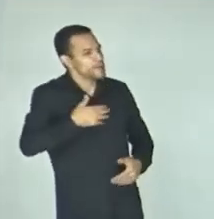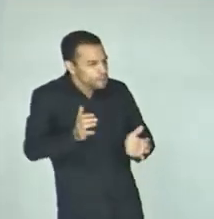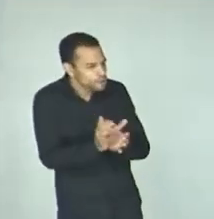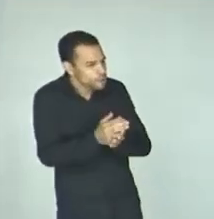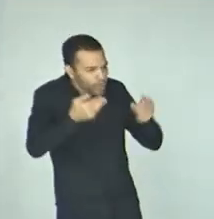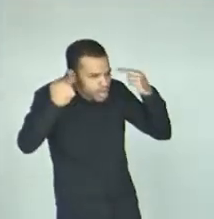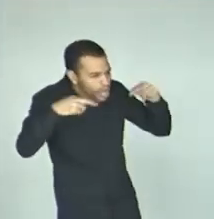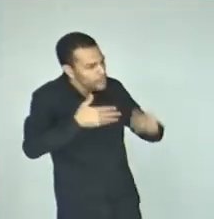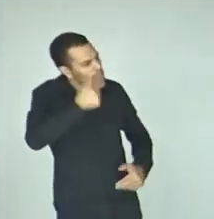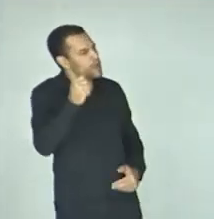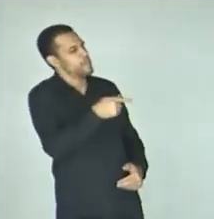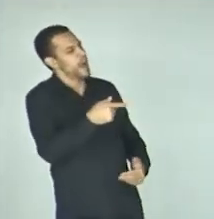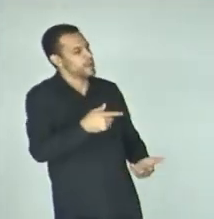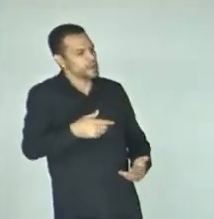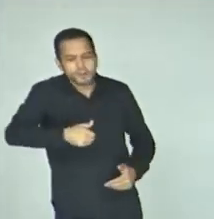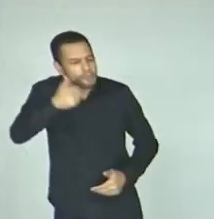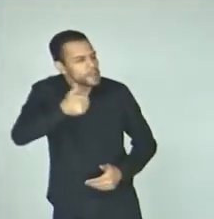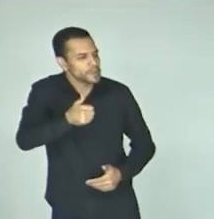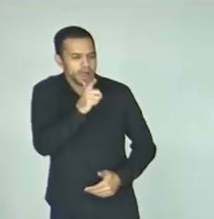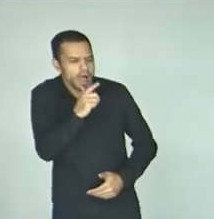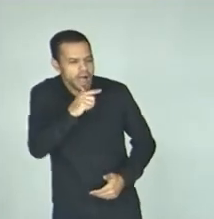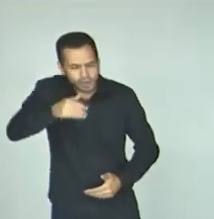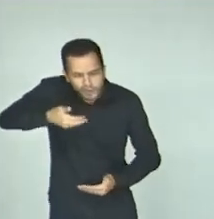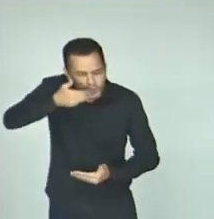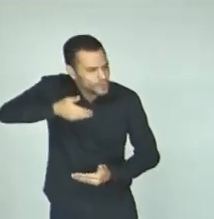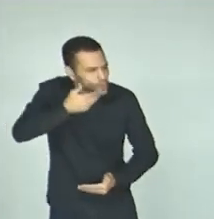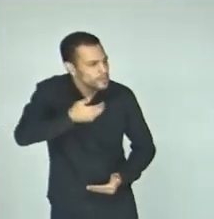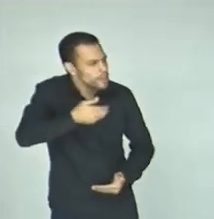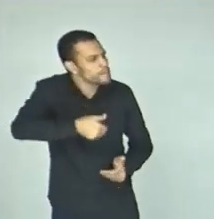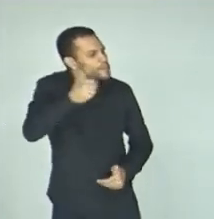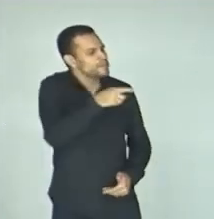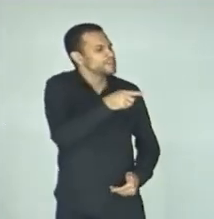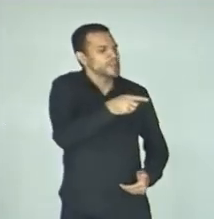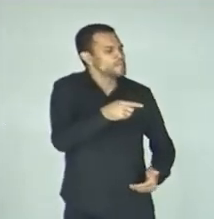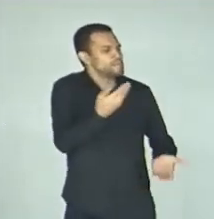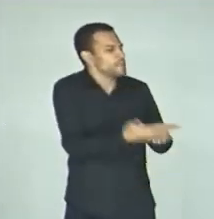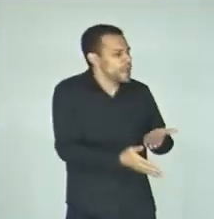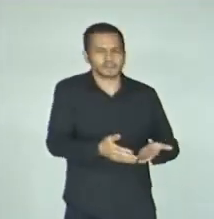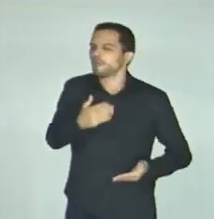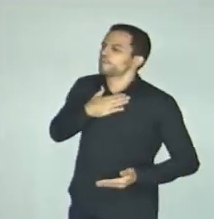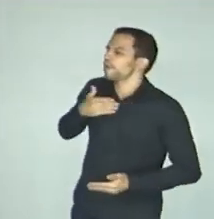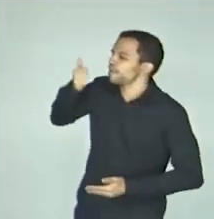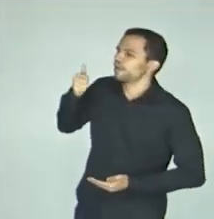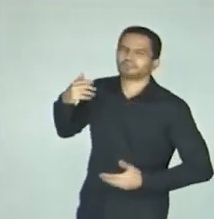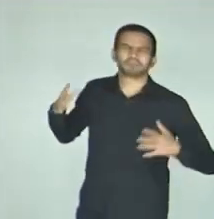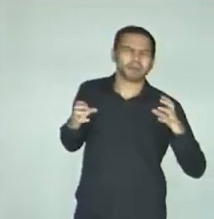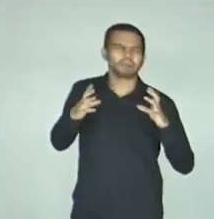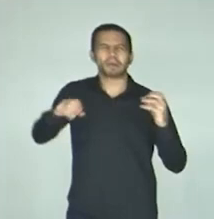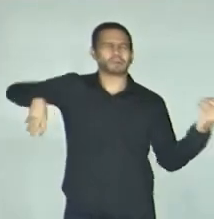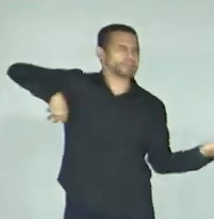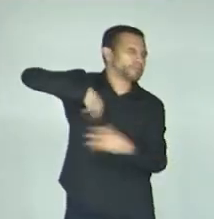água depois do seu Se não eles vão ficar nessa sombra aqui os meus animais o seu vai para lá a coisa começa